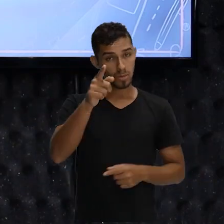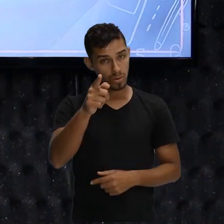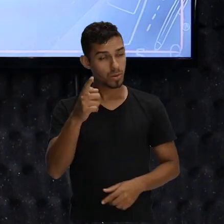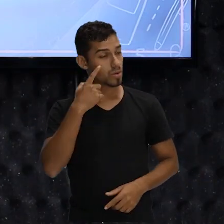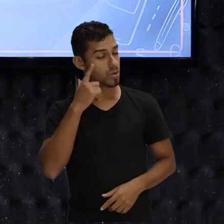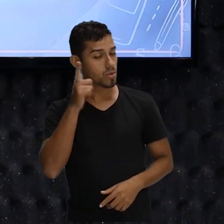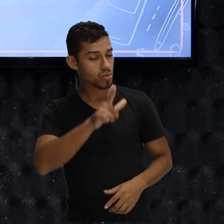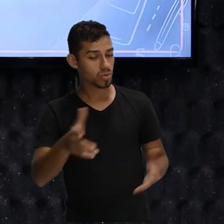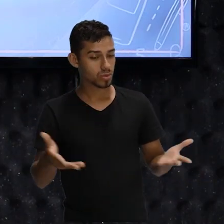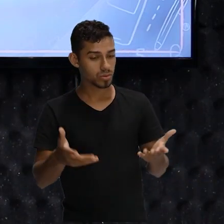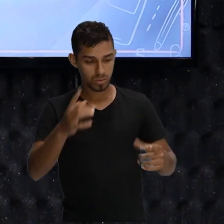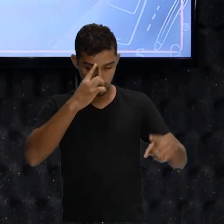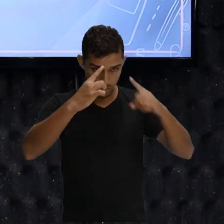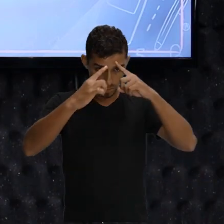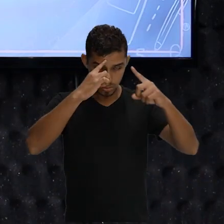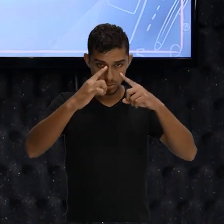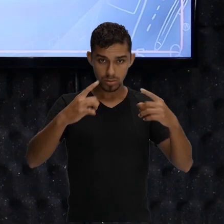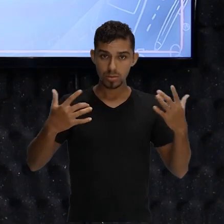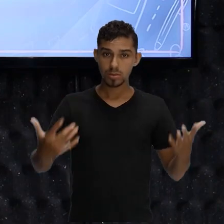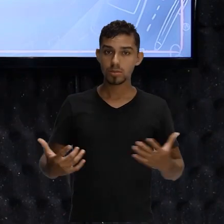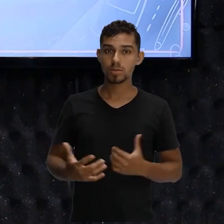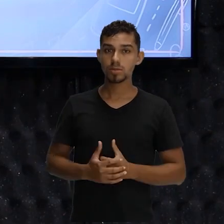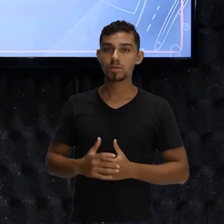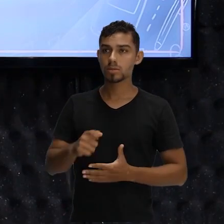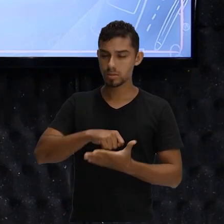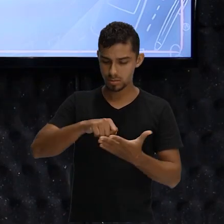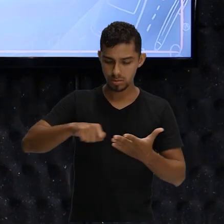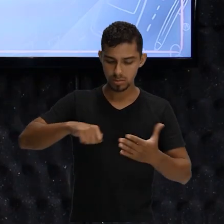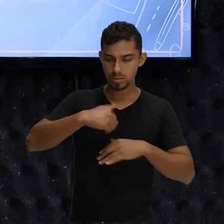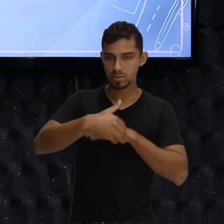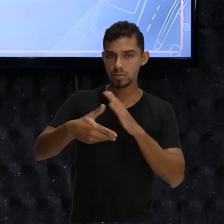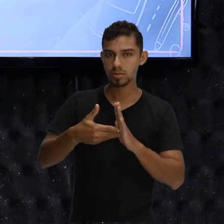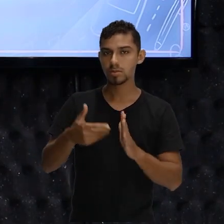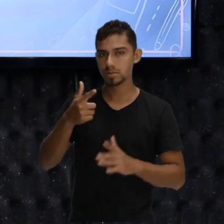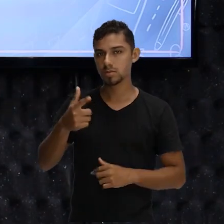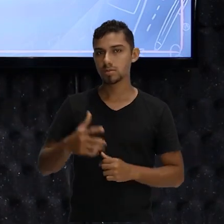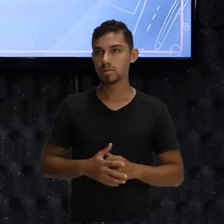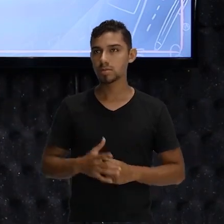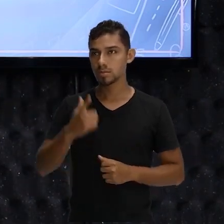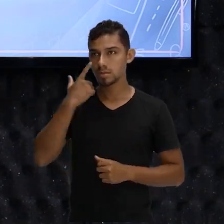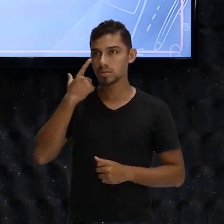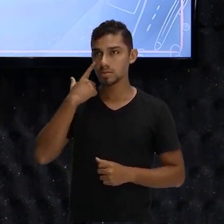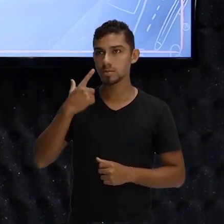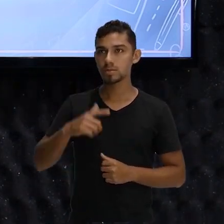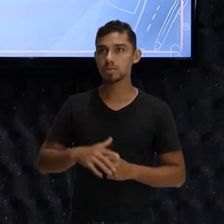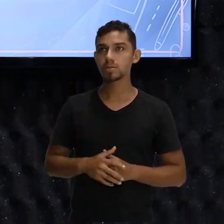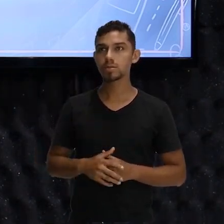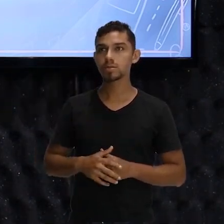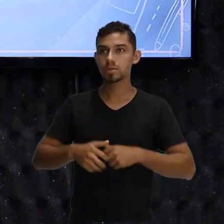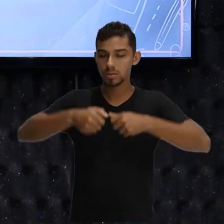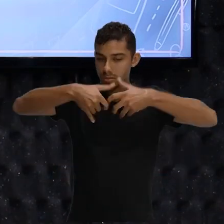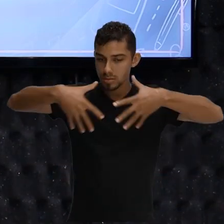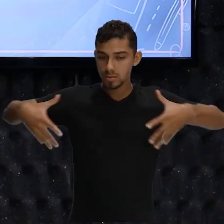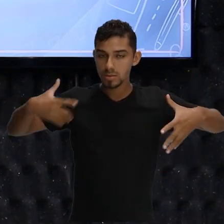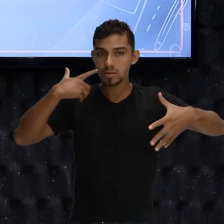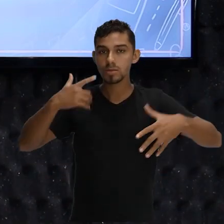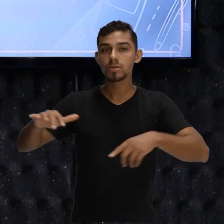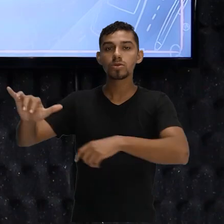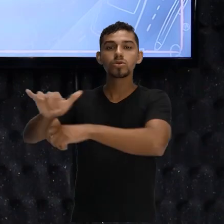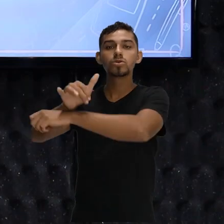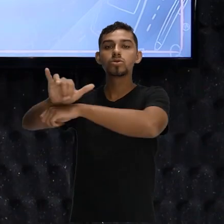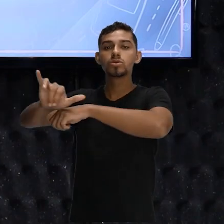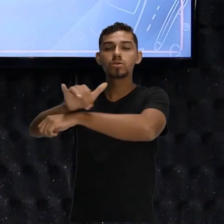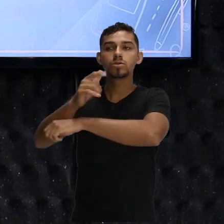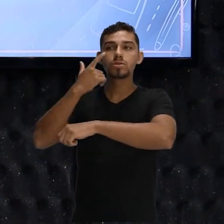hoje cumpre no seu dia a dia, no seu cotidiano. Anota tudinho, tá? Depois a gente vai ver. Coloca nos comentários se estiver aí pelo YouTube